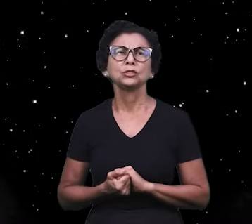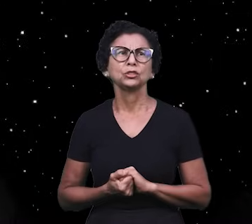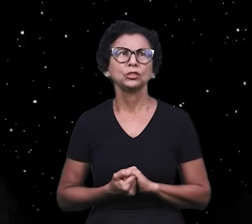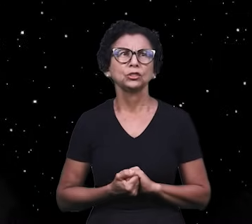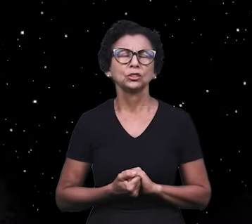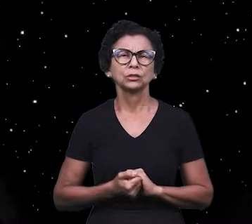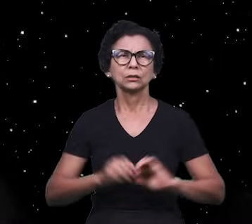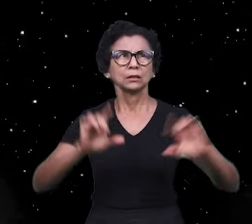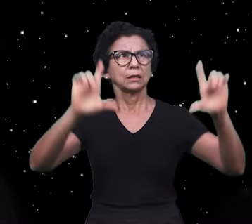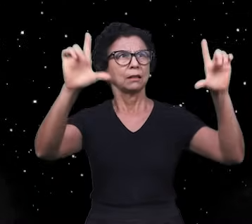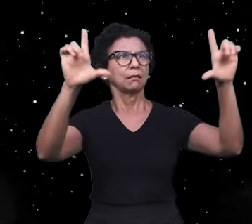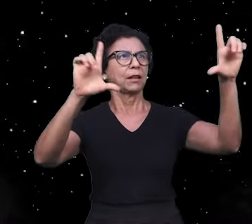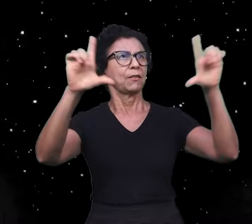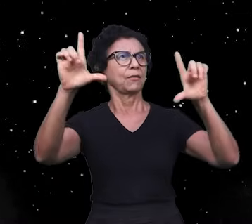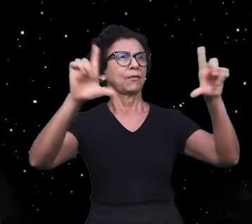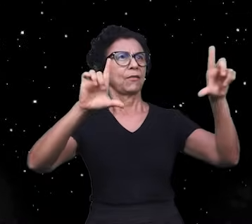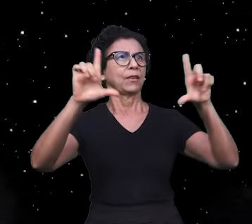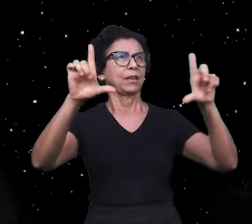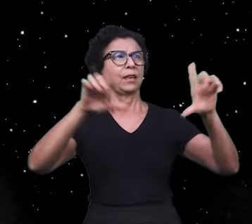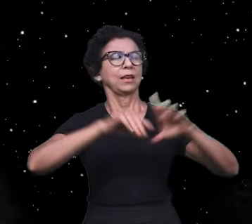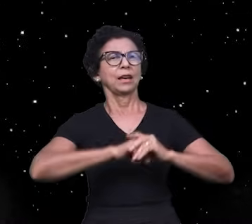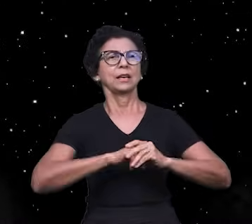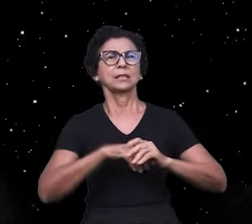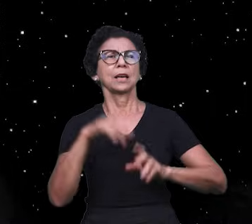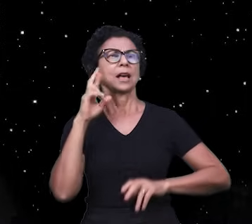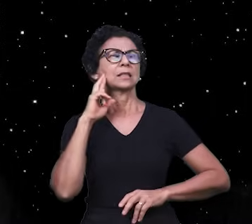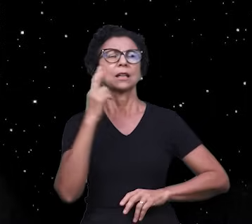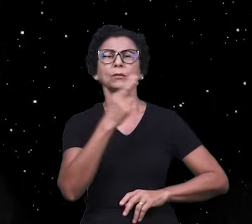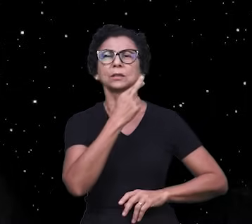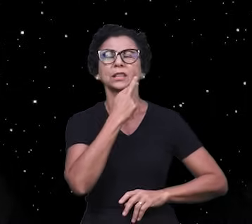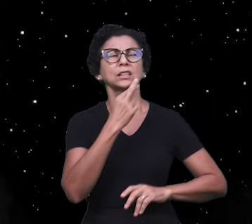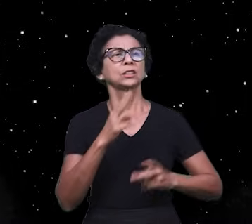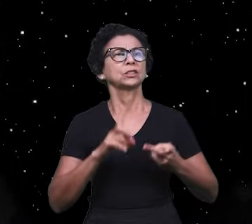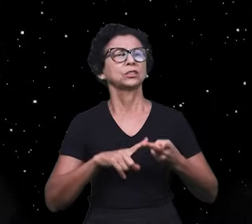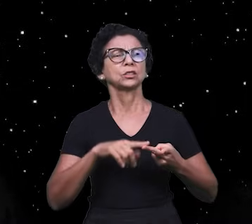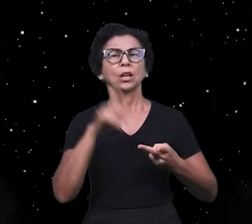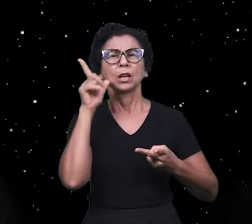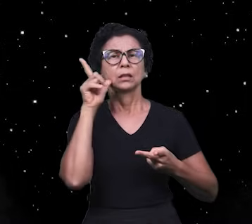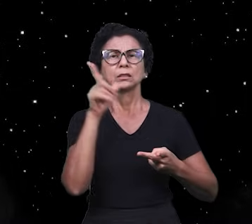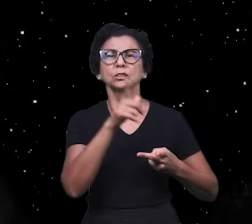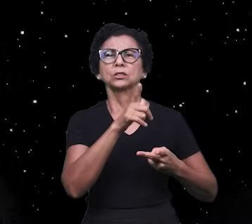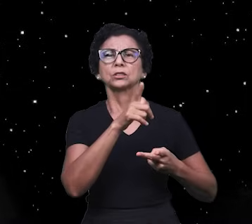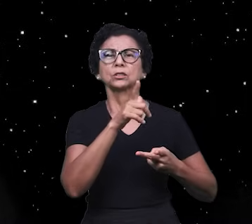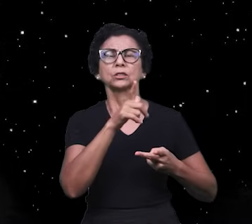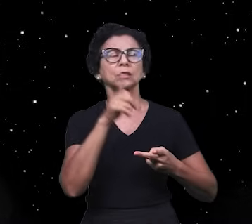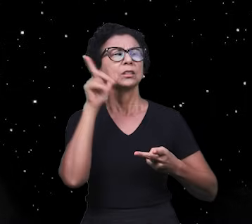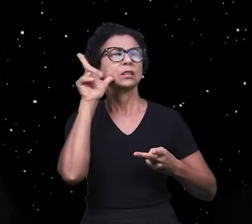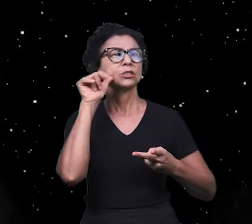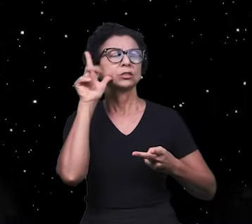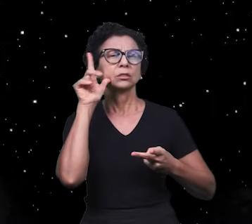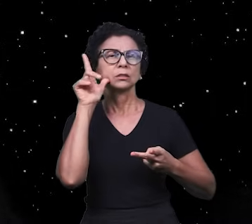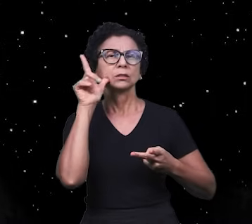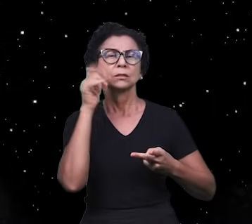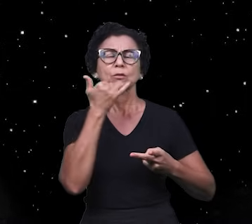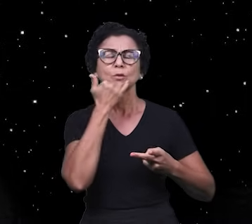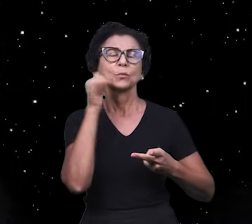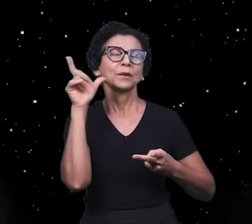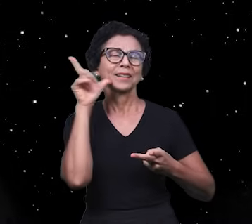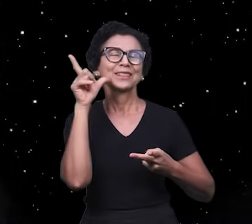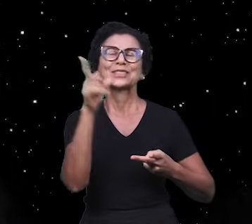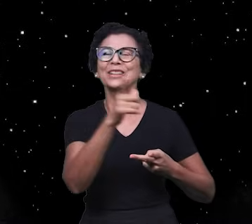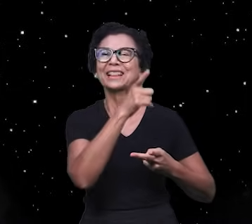ali, as lanchonetes, tem um canal lá que estão na Bandeirantes. A pessoa está ali e, de repente, puff, começa a ver a vinhetinha